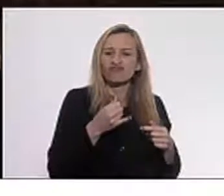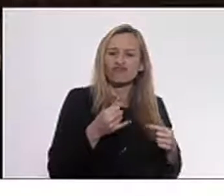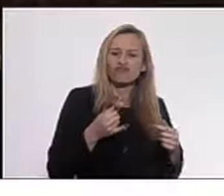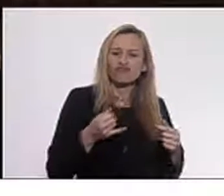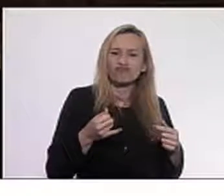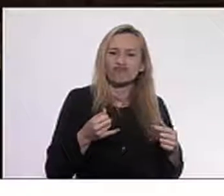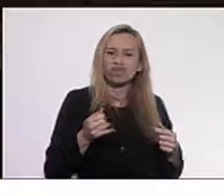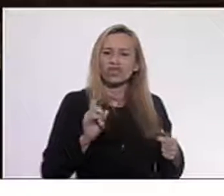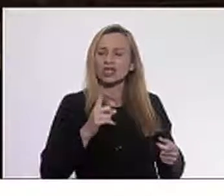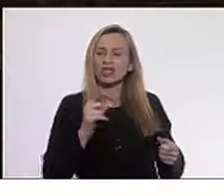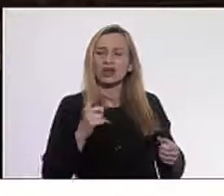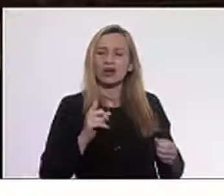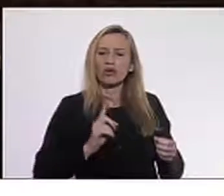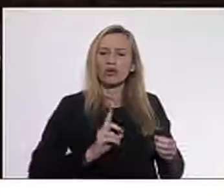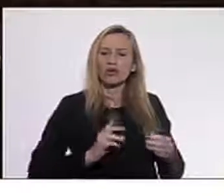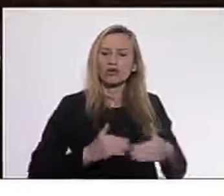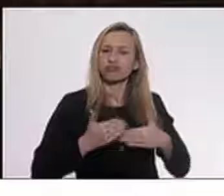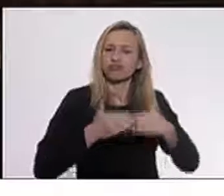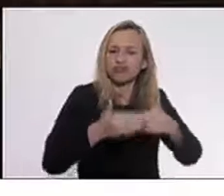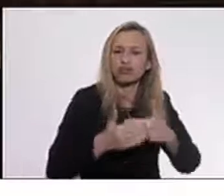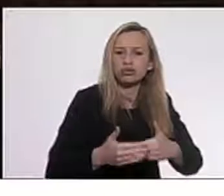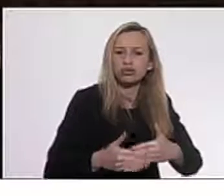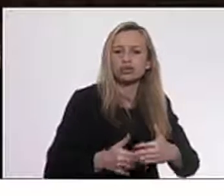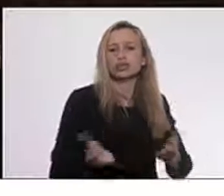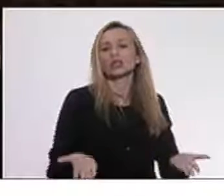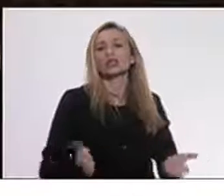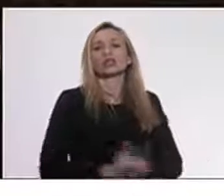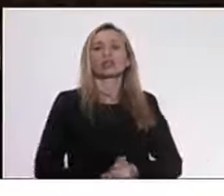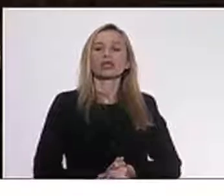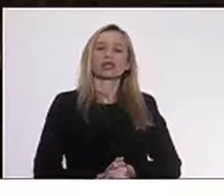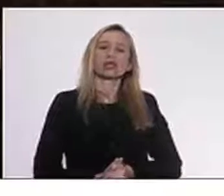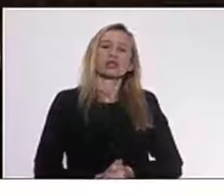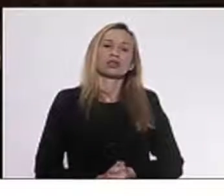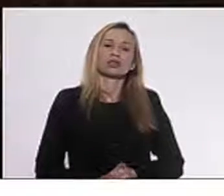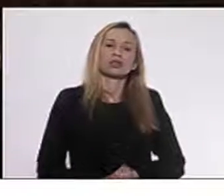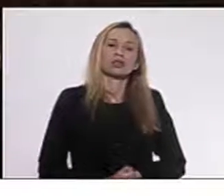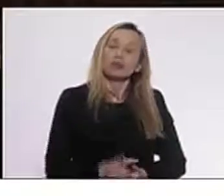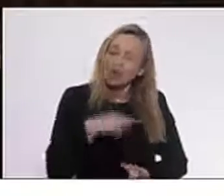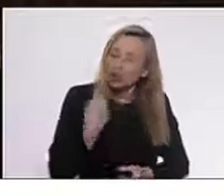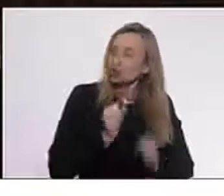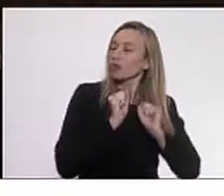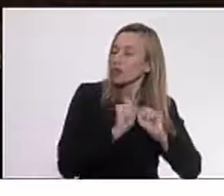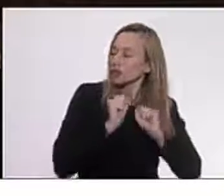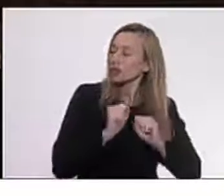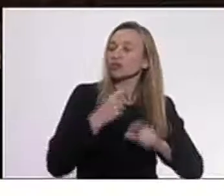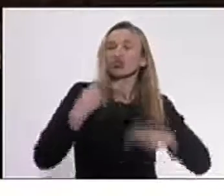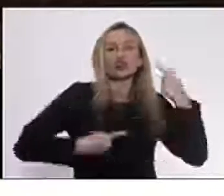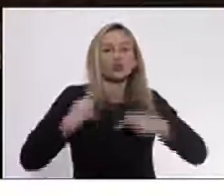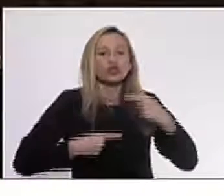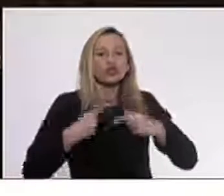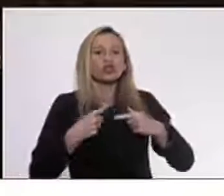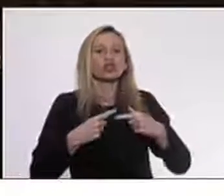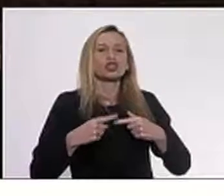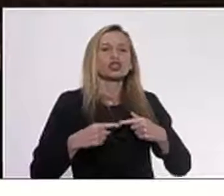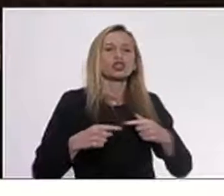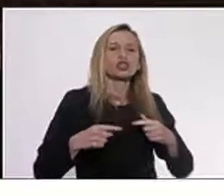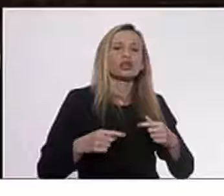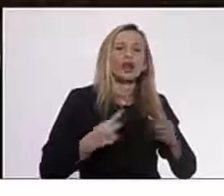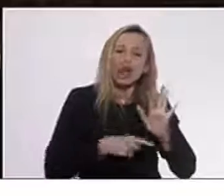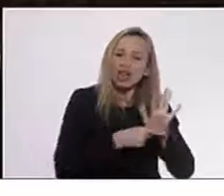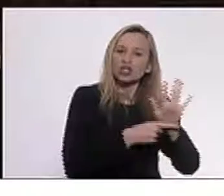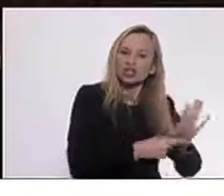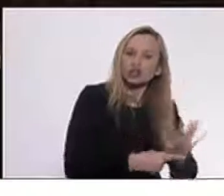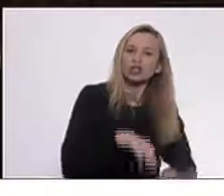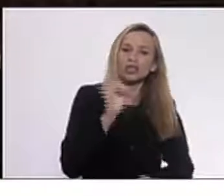das questões que não são prerrogativas desta casa, para que a gente possa discutir a recuperação de fato